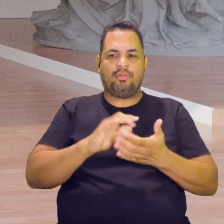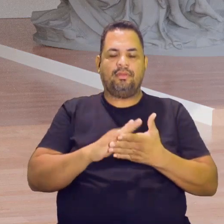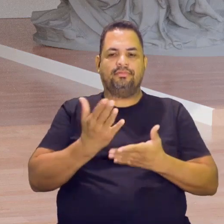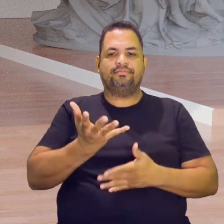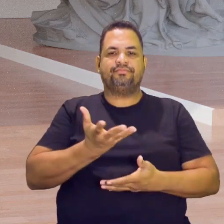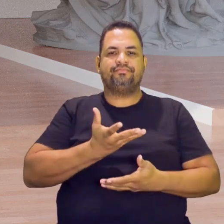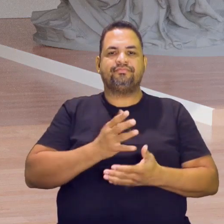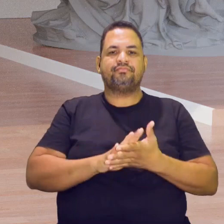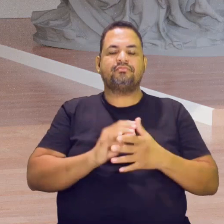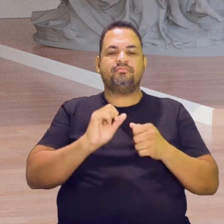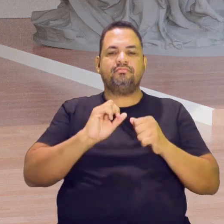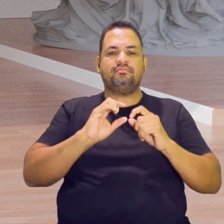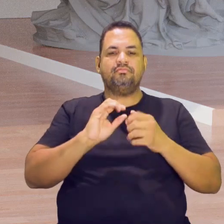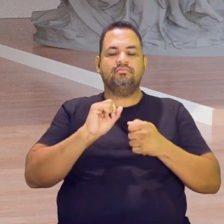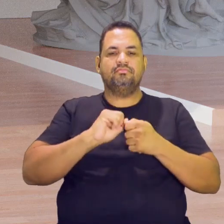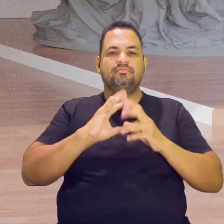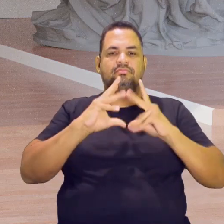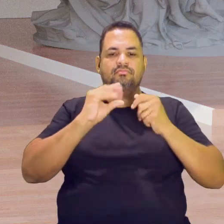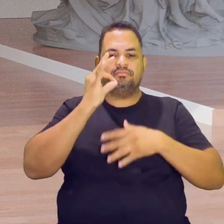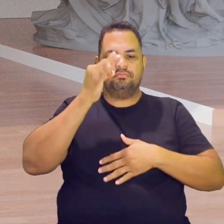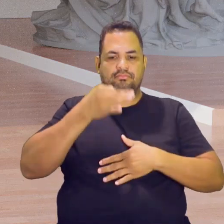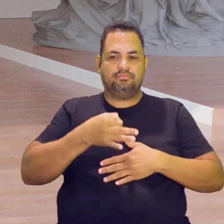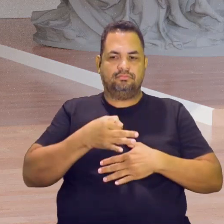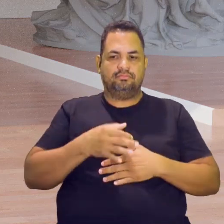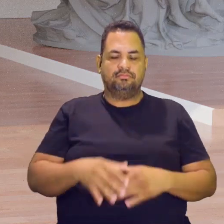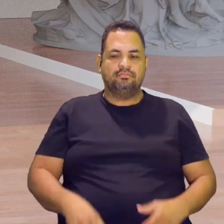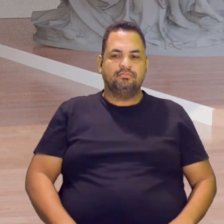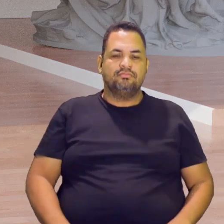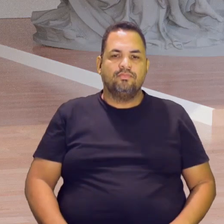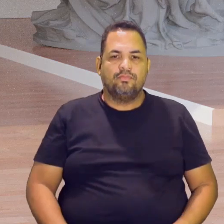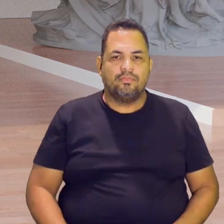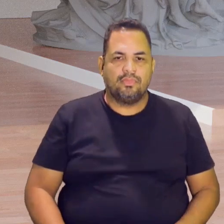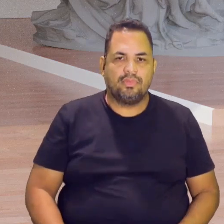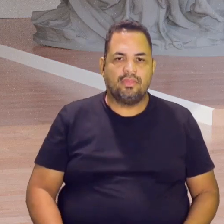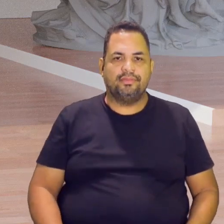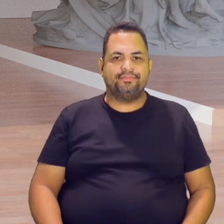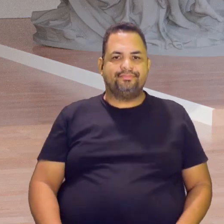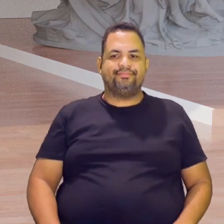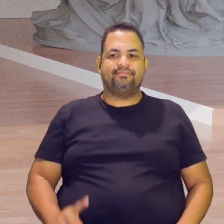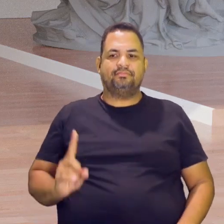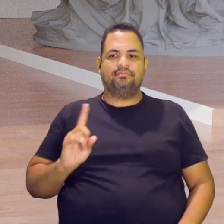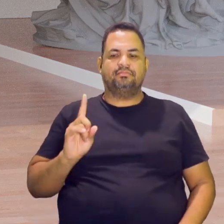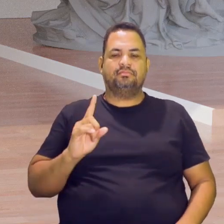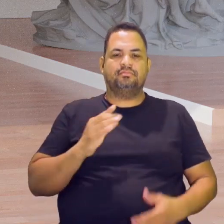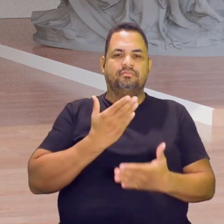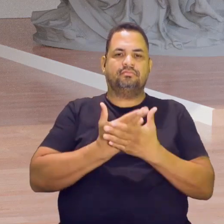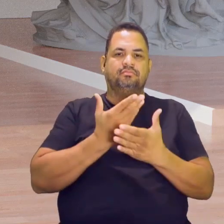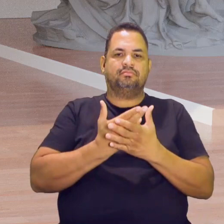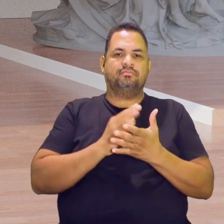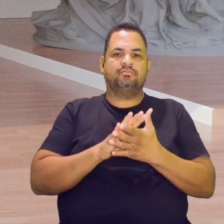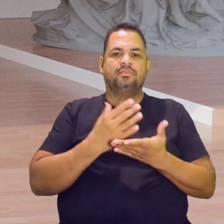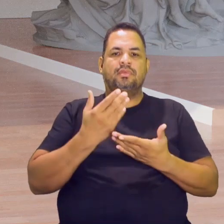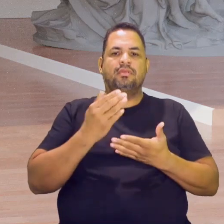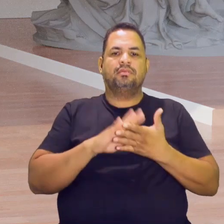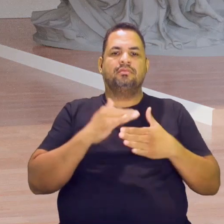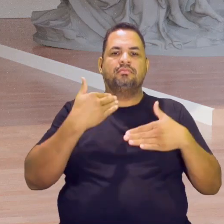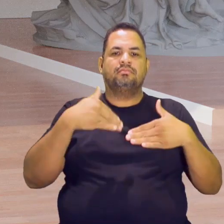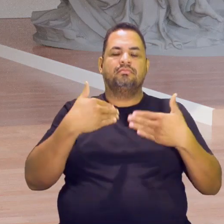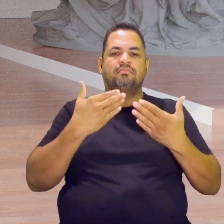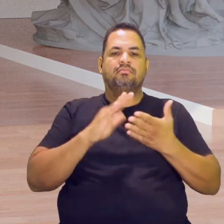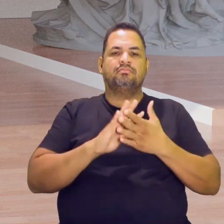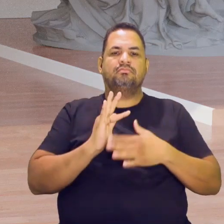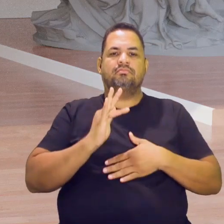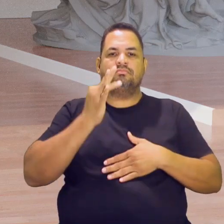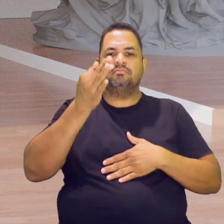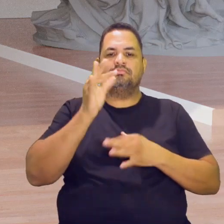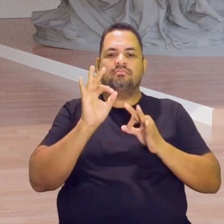quero vocês gabaritando essa prova, viu? E não é para estudar só para a prova, não, queridos. Vocês já estão preparando